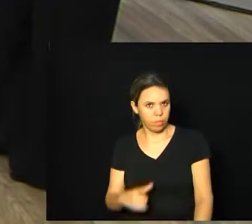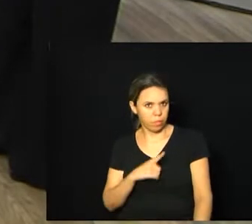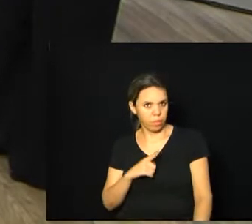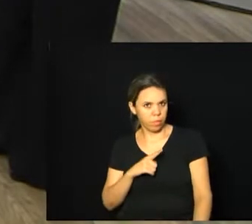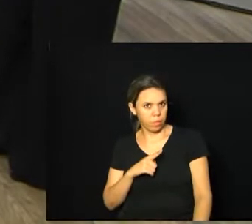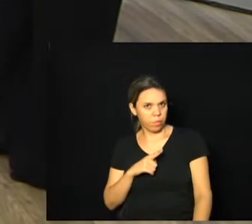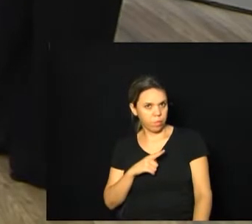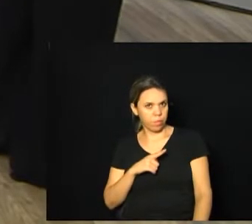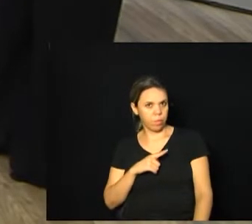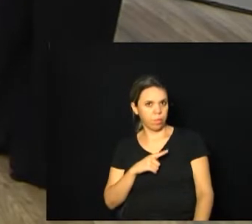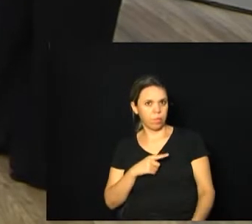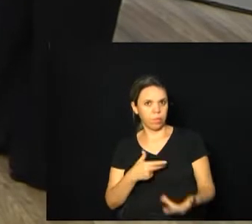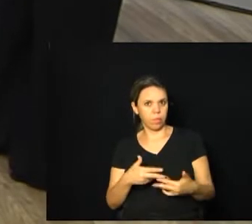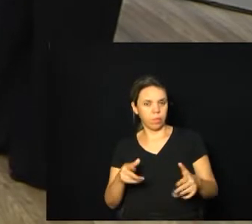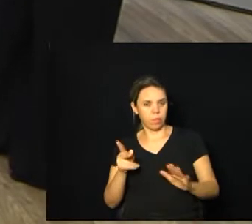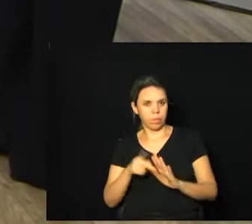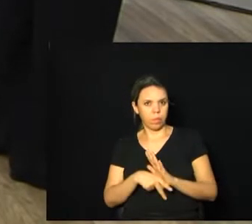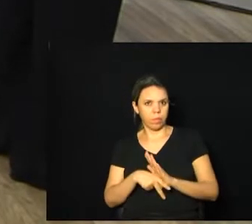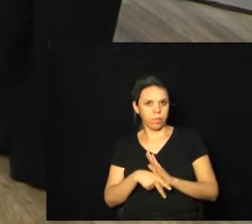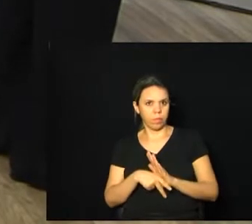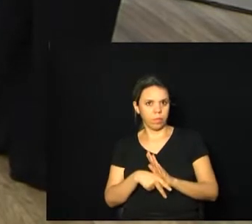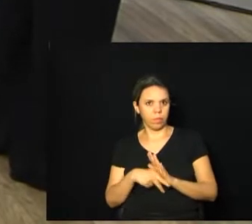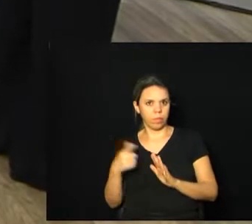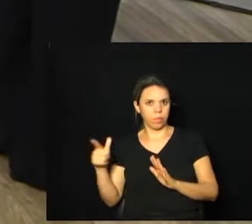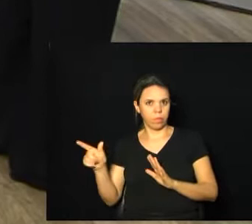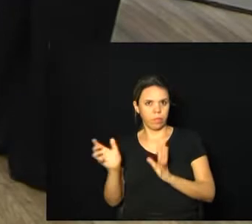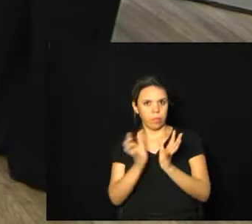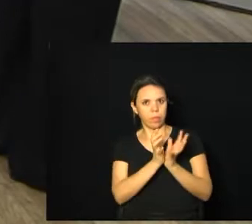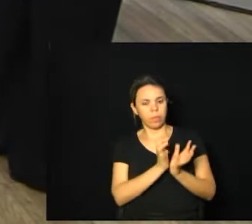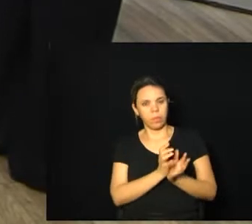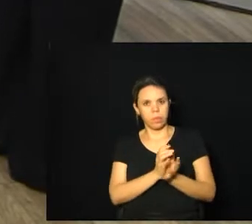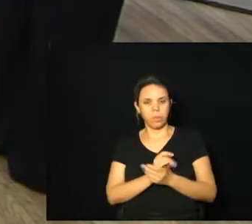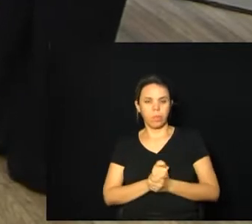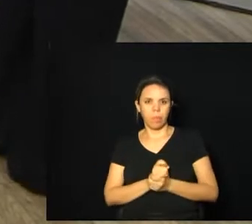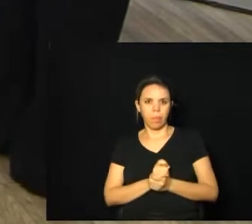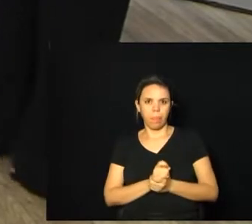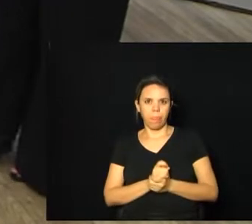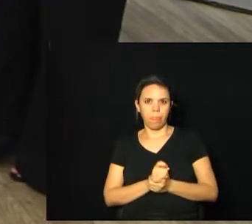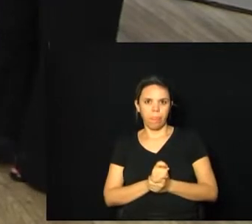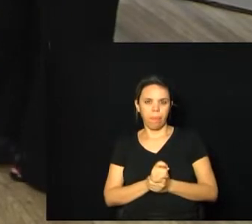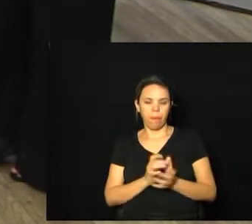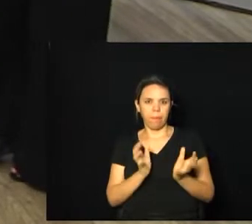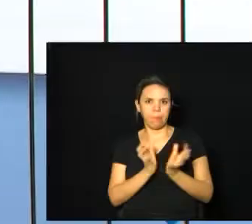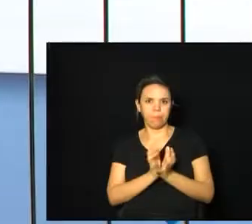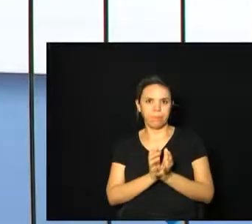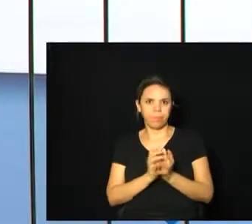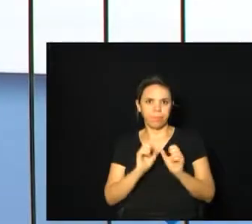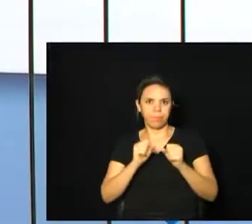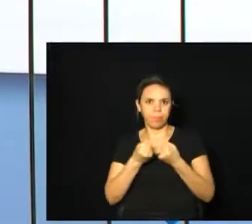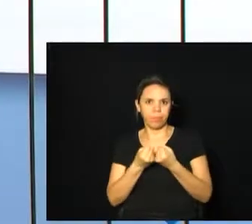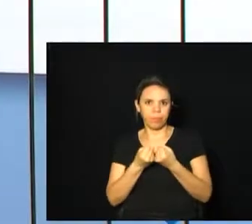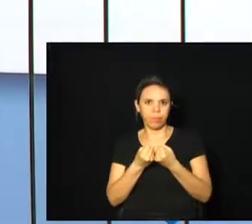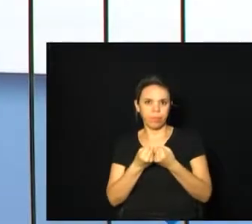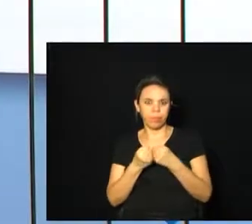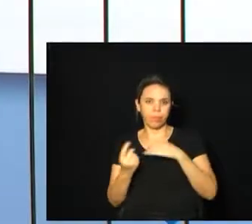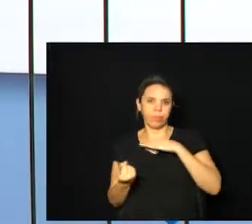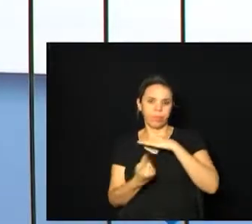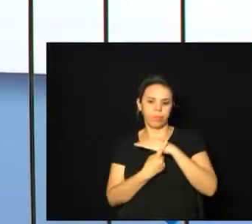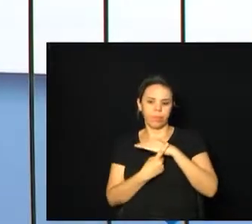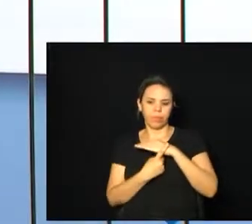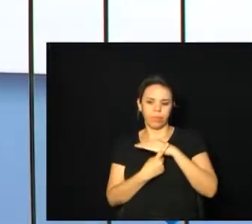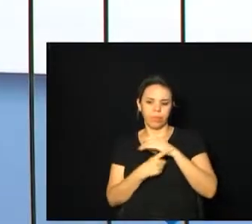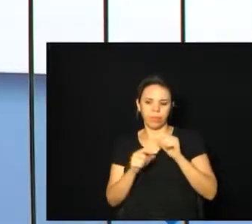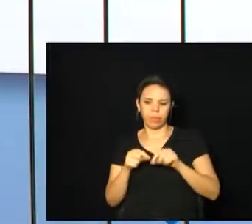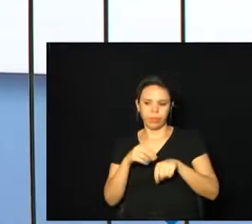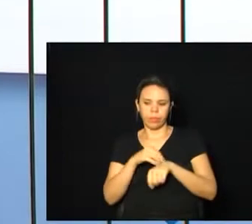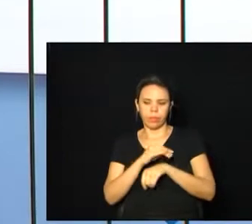mais deliberação de projetos em outras comissões. Uma delas é a Comissão de Defesa do Consumidor. E quem